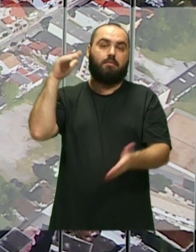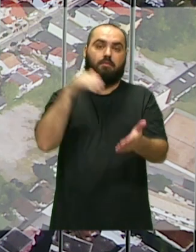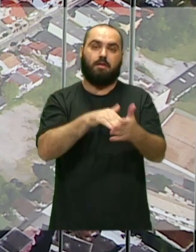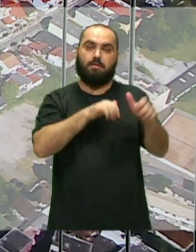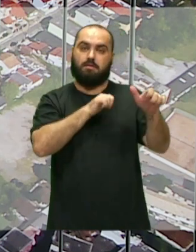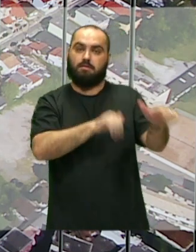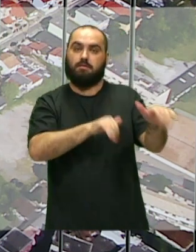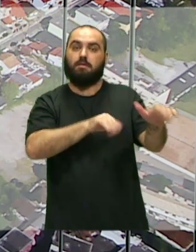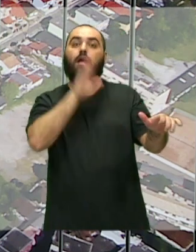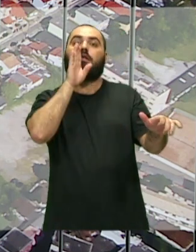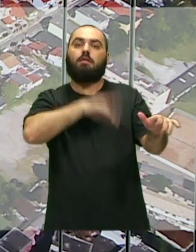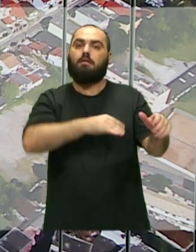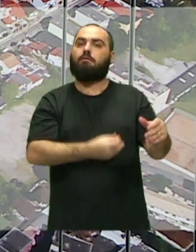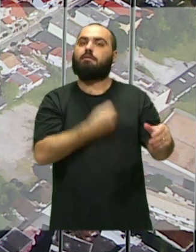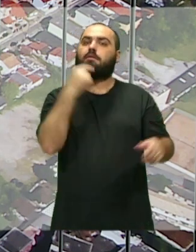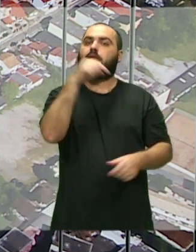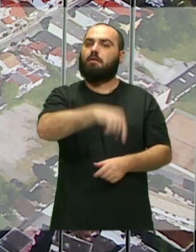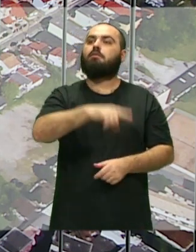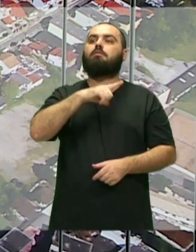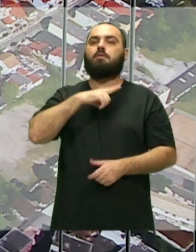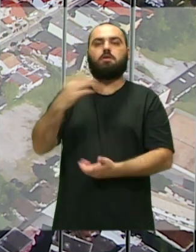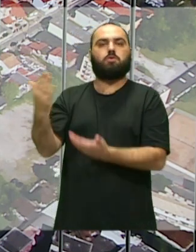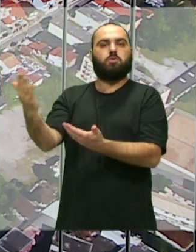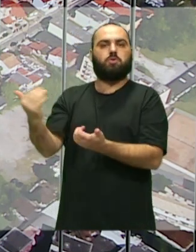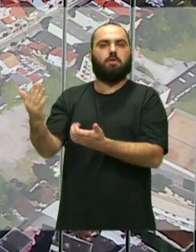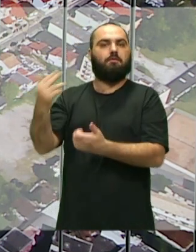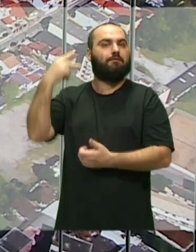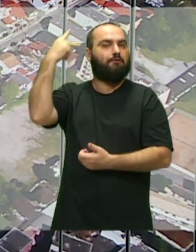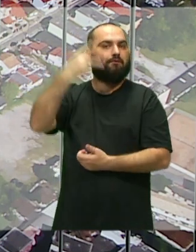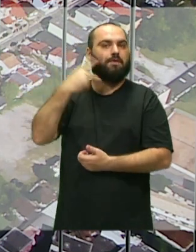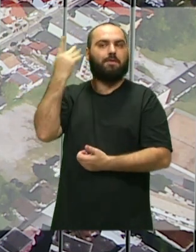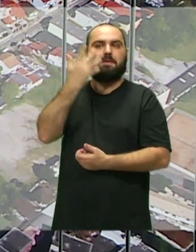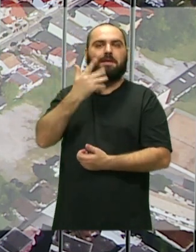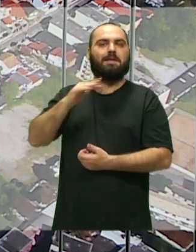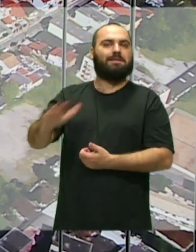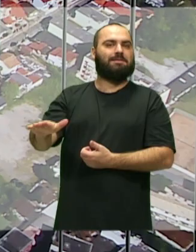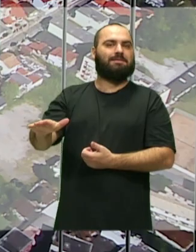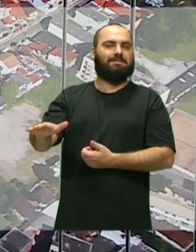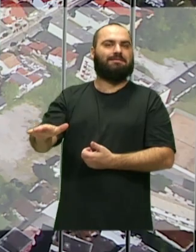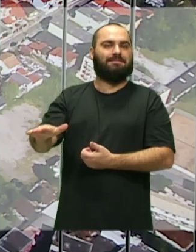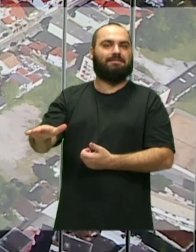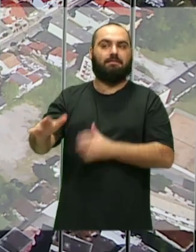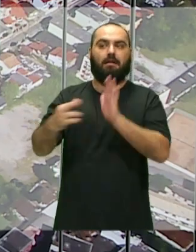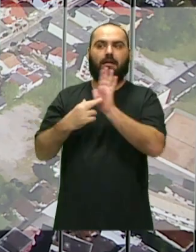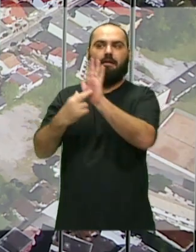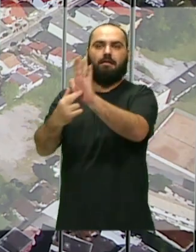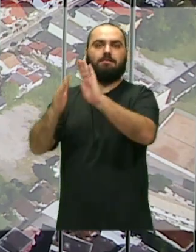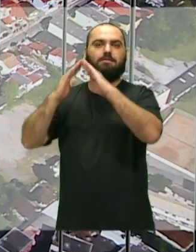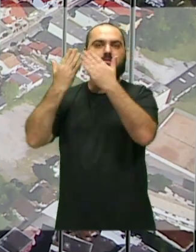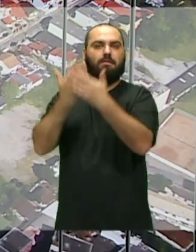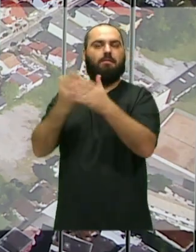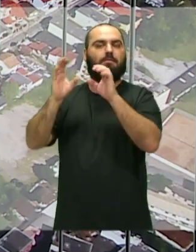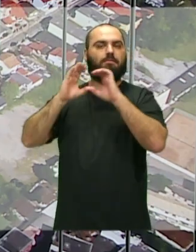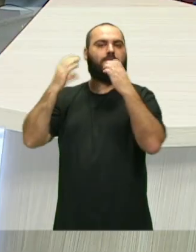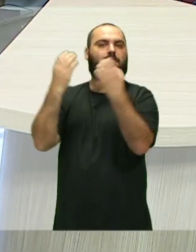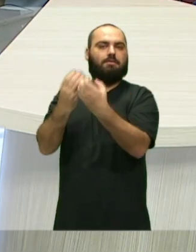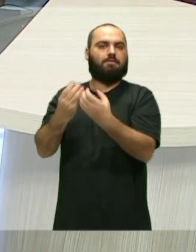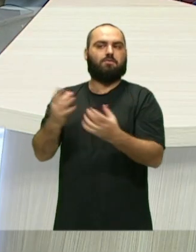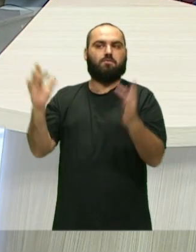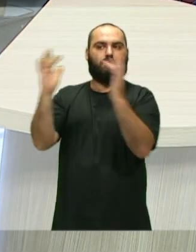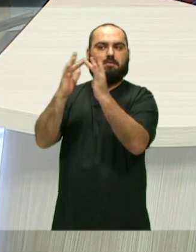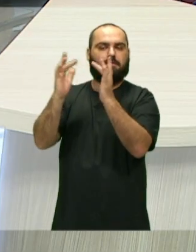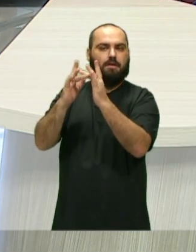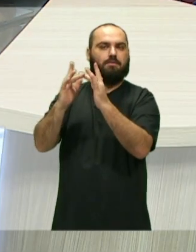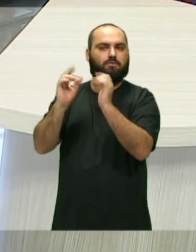Câmara de Vereadores vão ser com os adolescentes vereadores Mirins representando as escolas as comunidades e vivenciando o